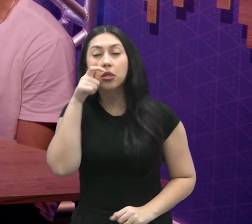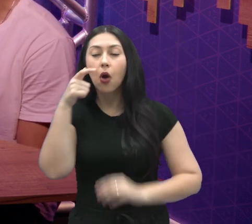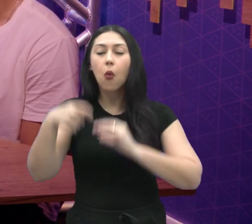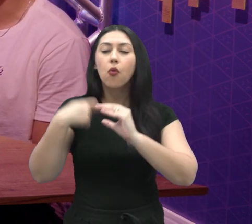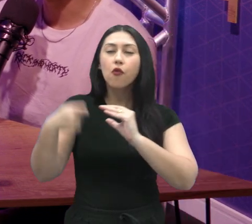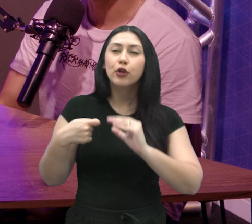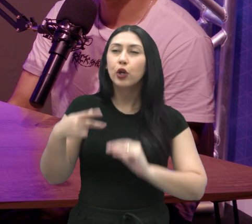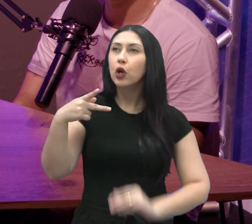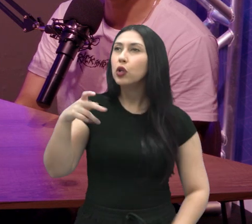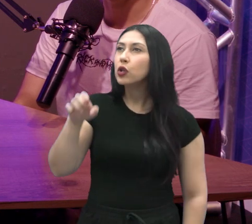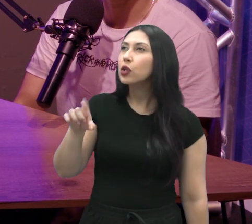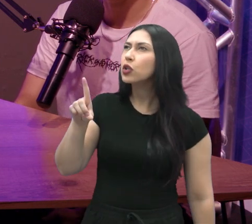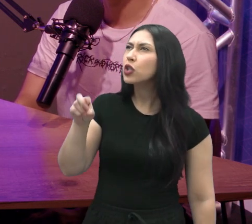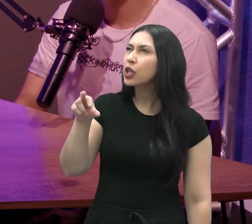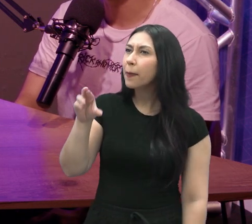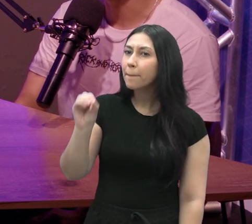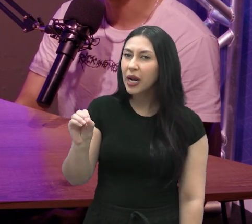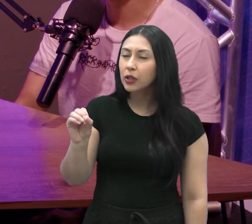do Pedro